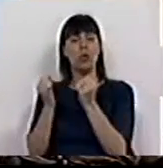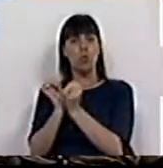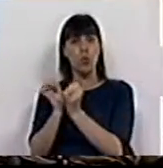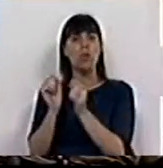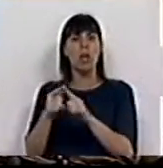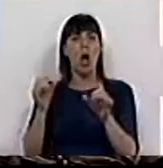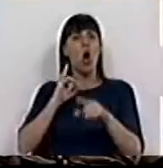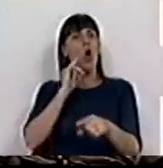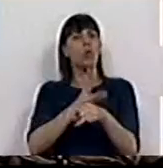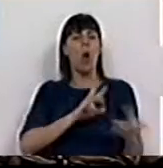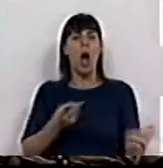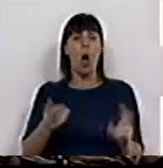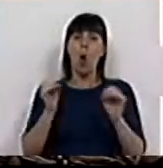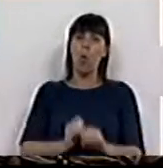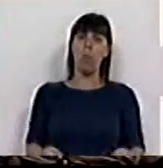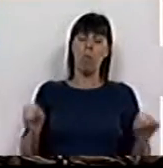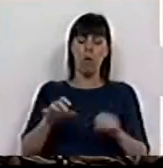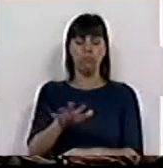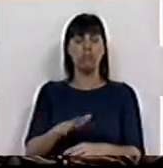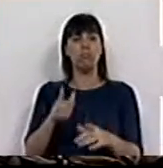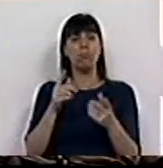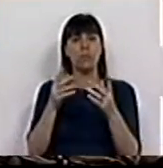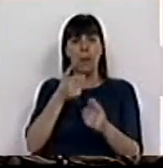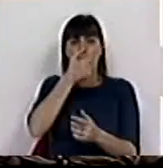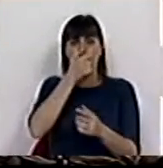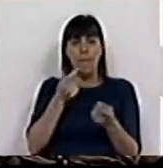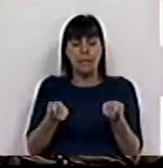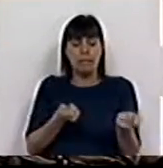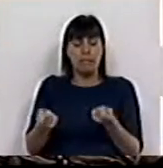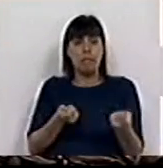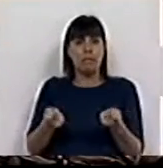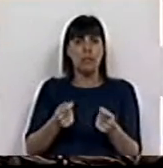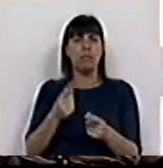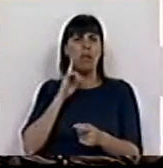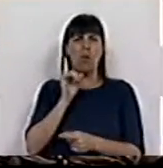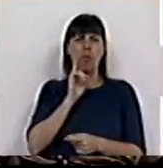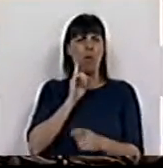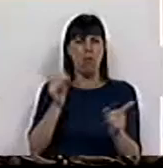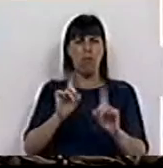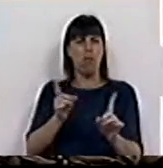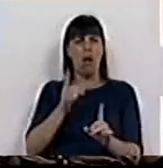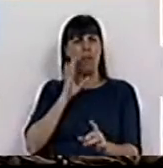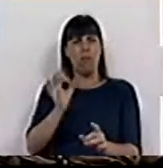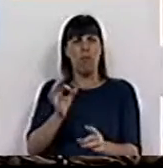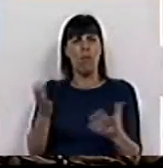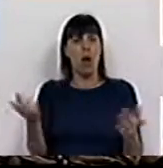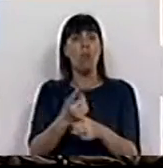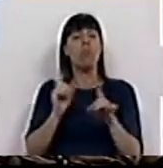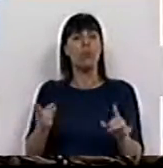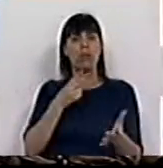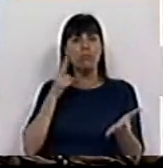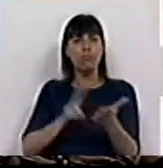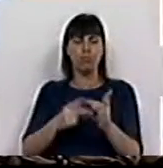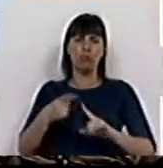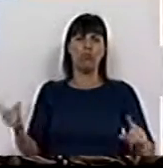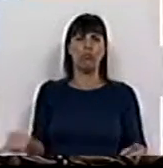mas não havia outra alternativa em contexto de contas apertadas, também não vale. E não vale porque não